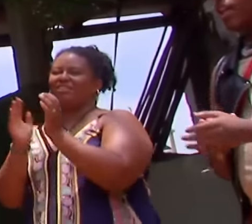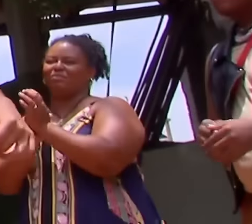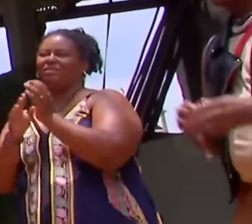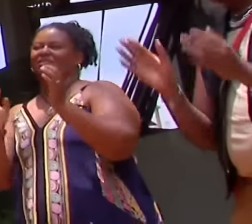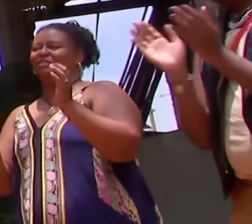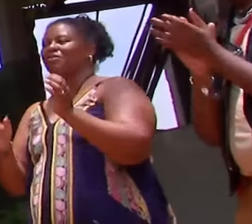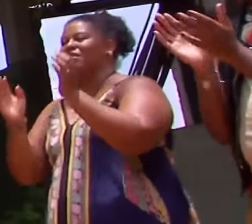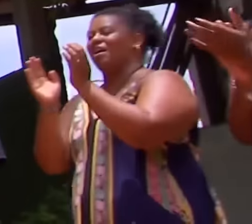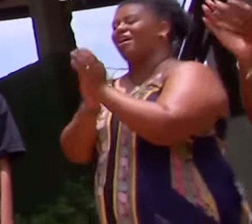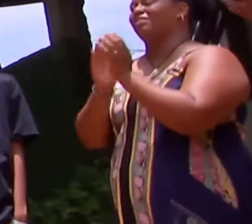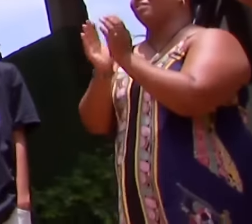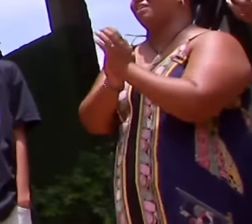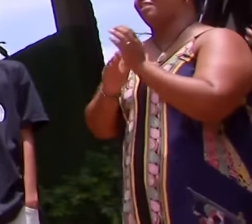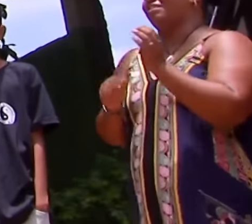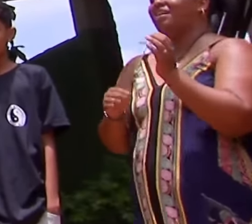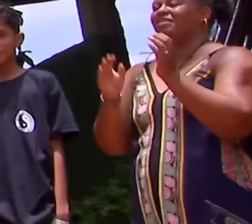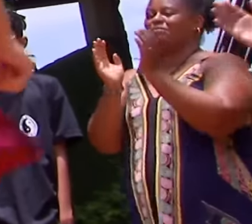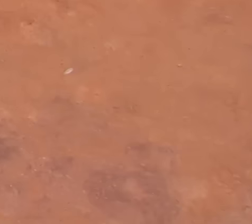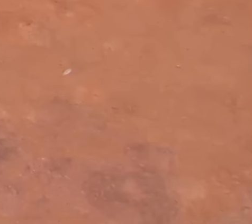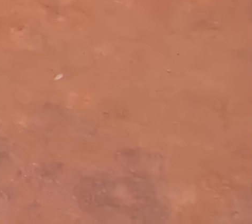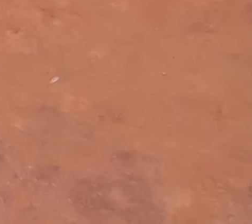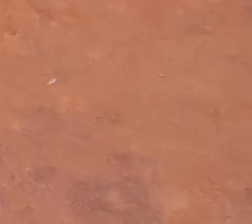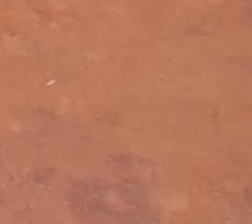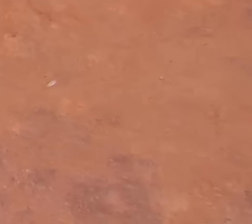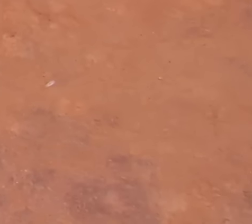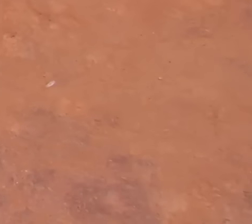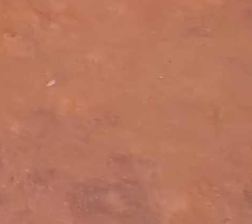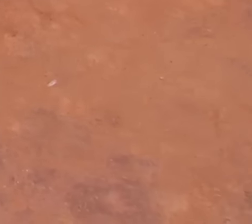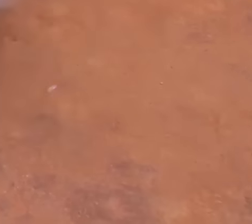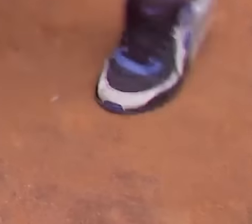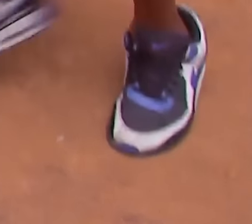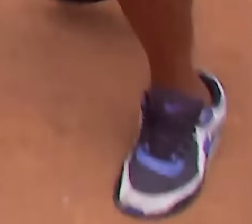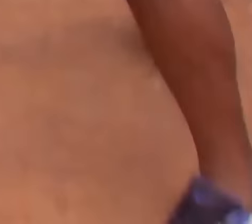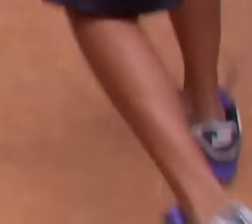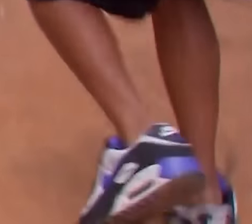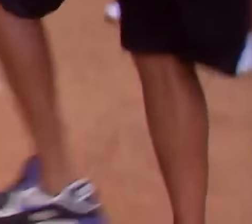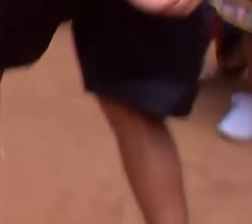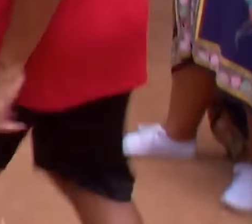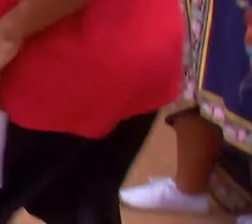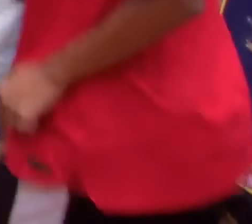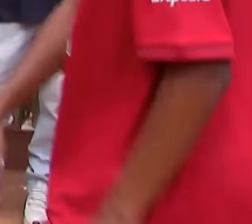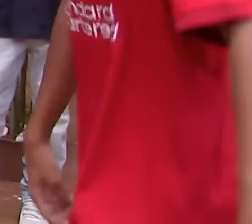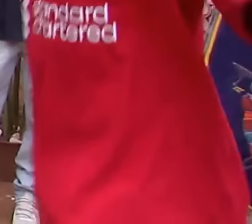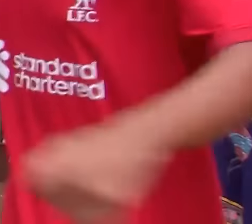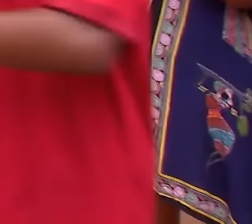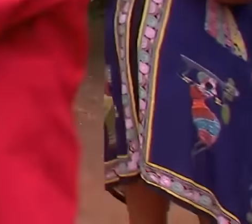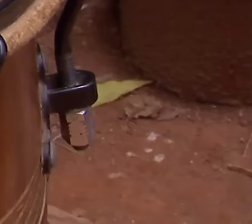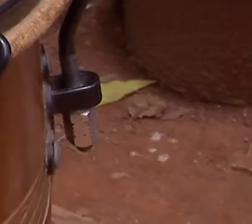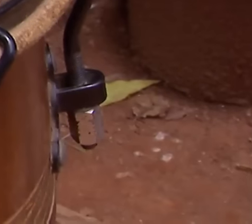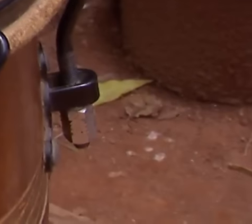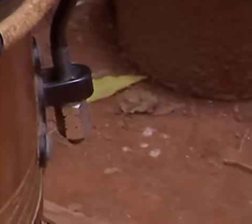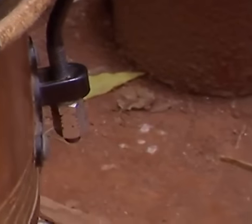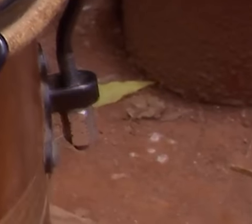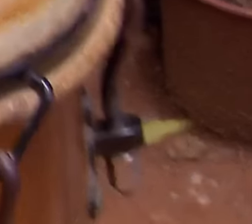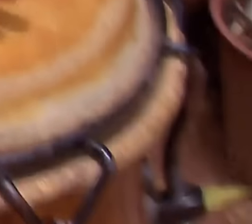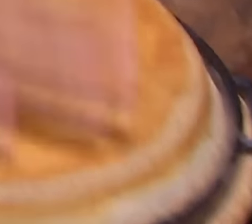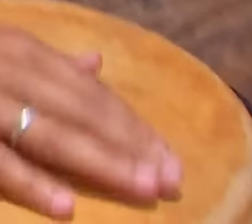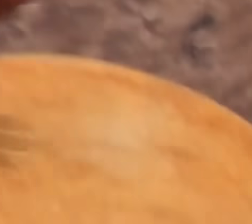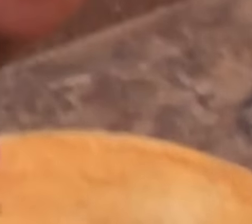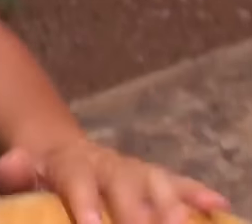O coro come, ela tá fechada, o coro come, ela tá fechada, fechada, me